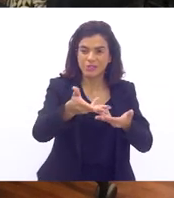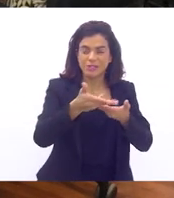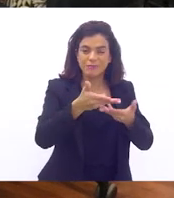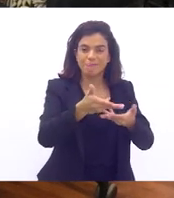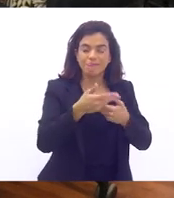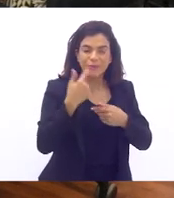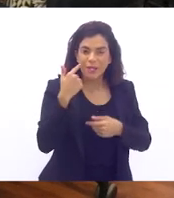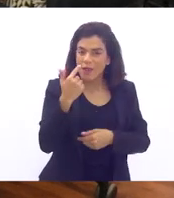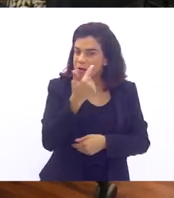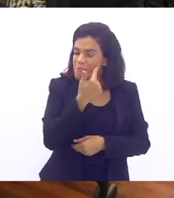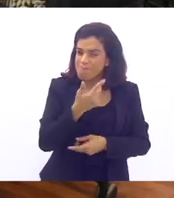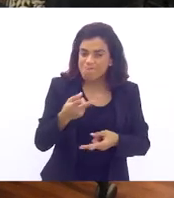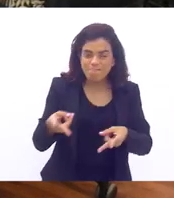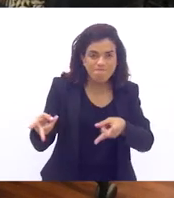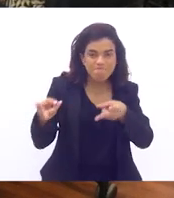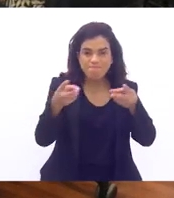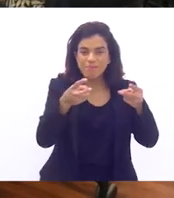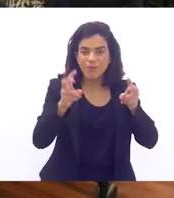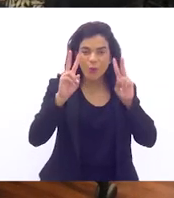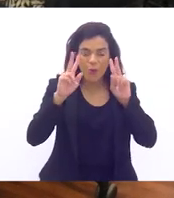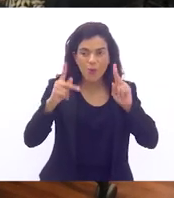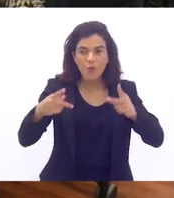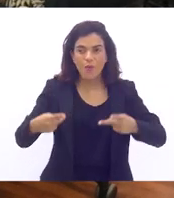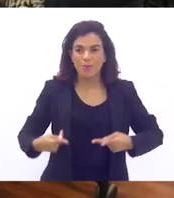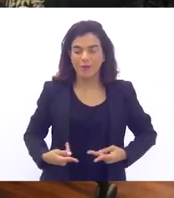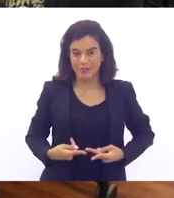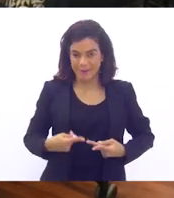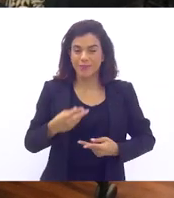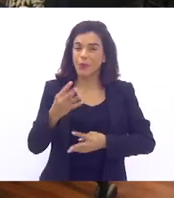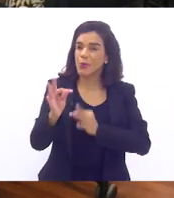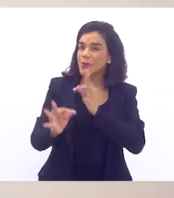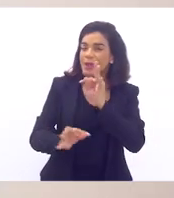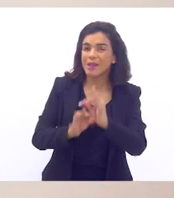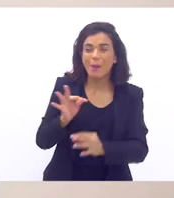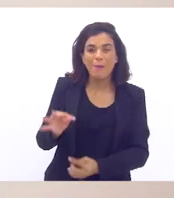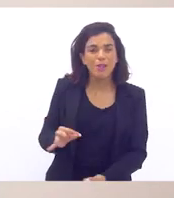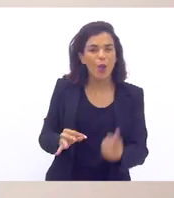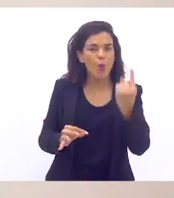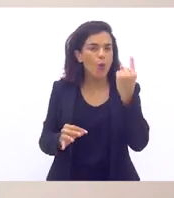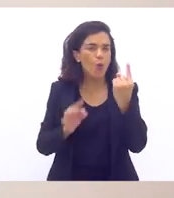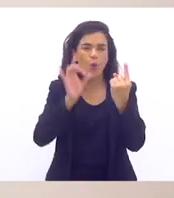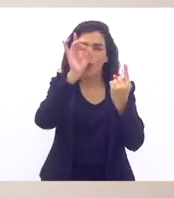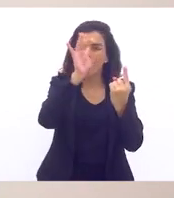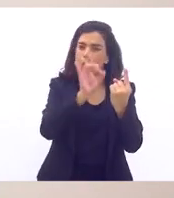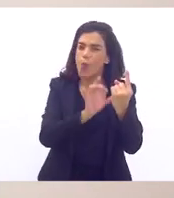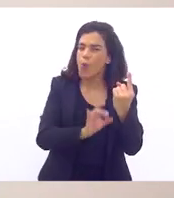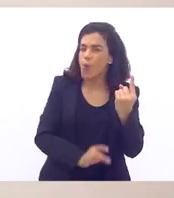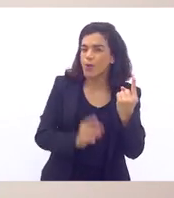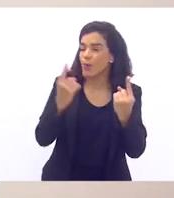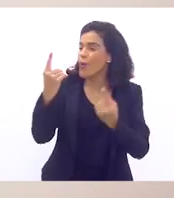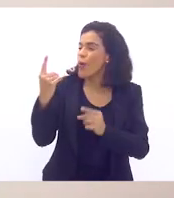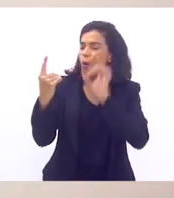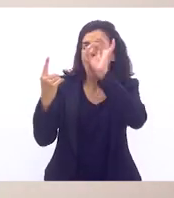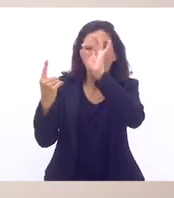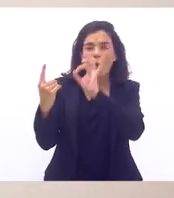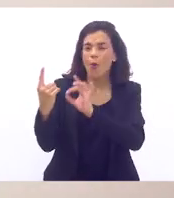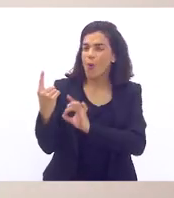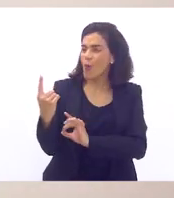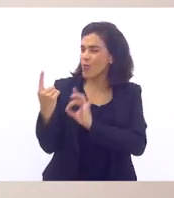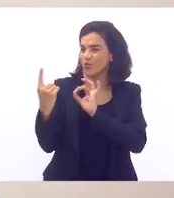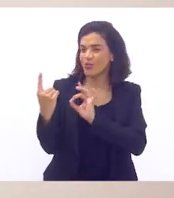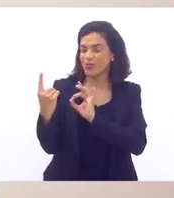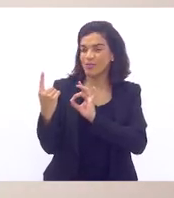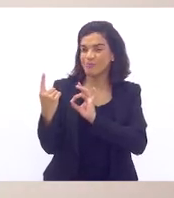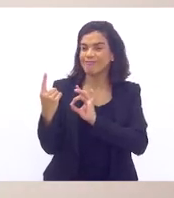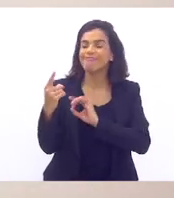tão humana eles individualizam os pacientes eles tratam cada paciente como então